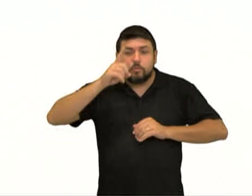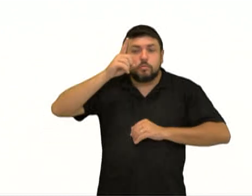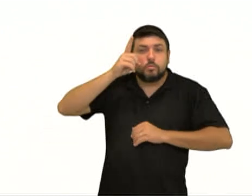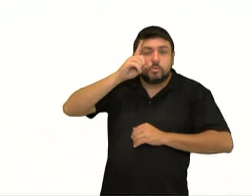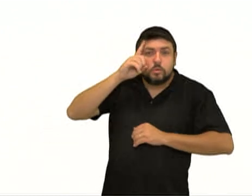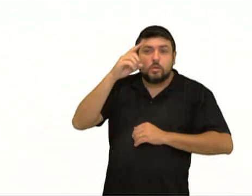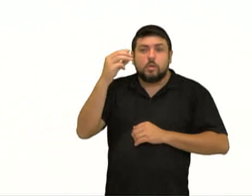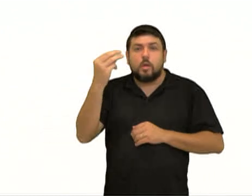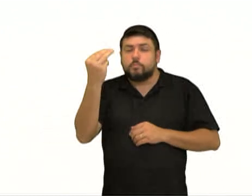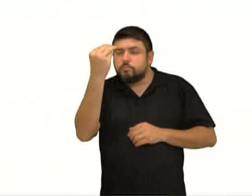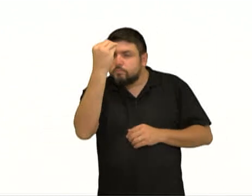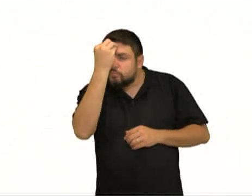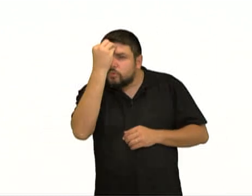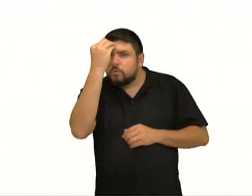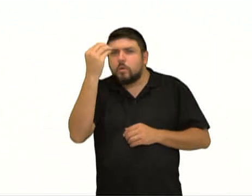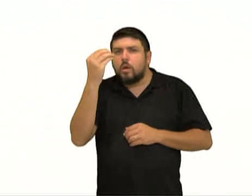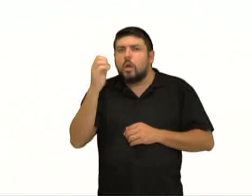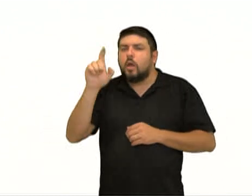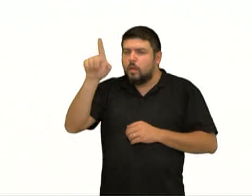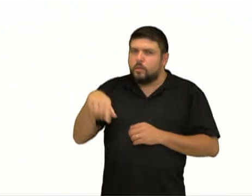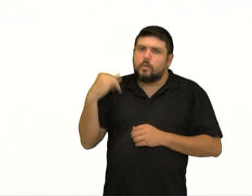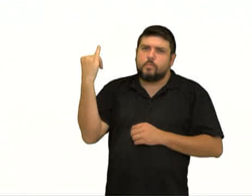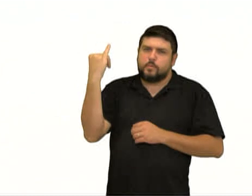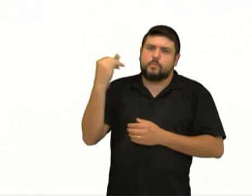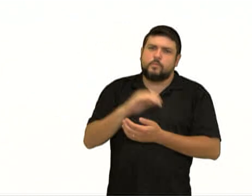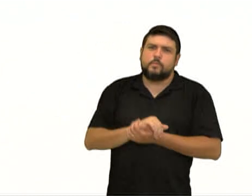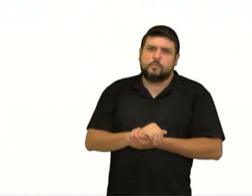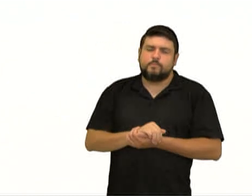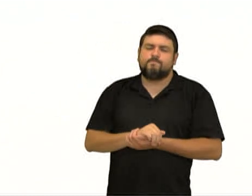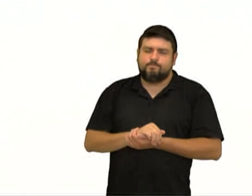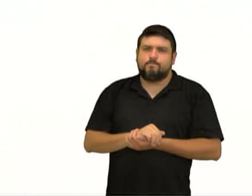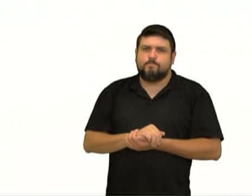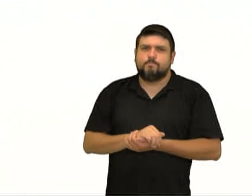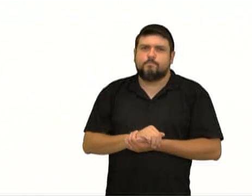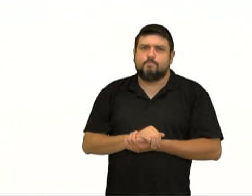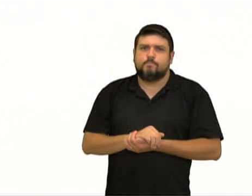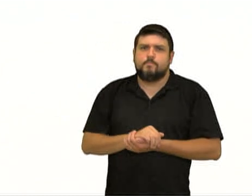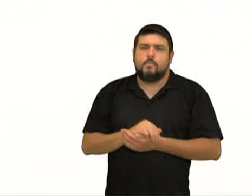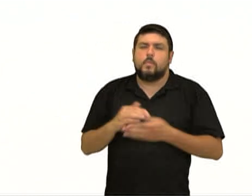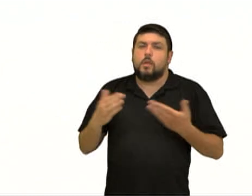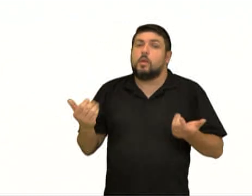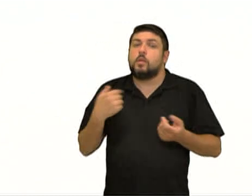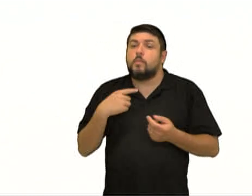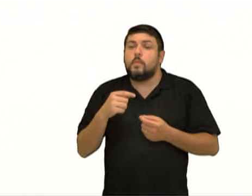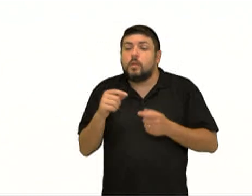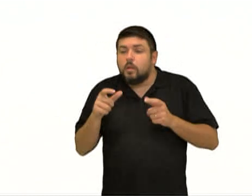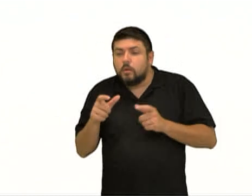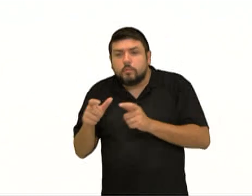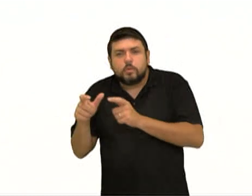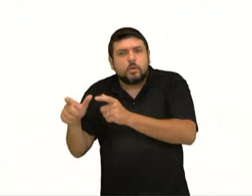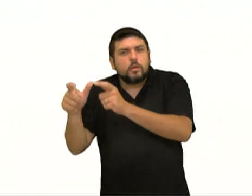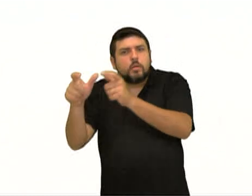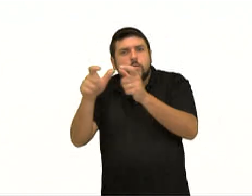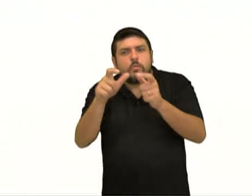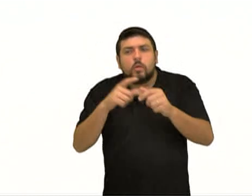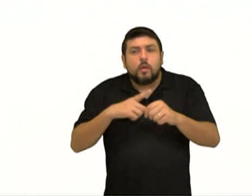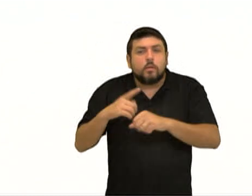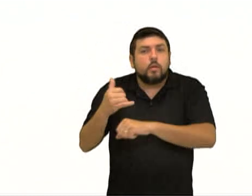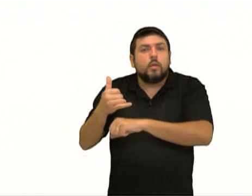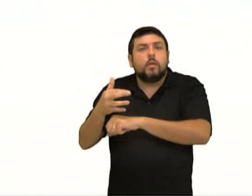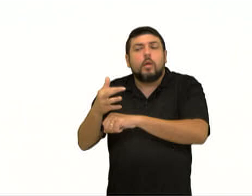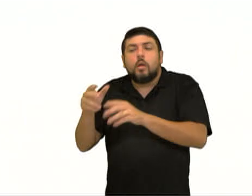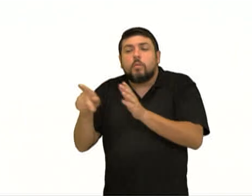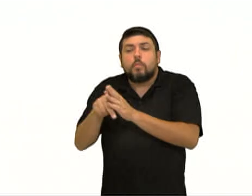nós termos esses feriados, esses lugares, essas datas, lugares de memória, é muito importante, porque